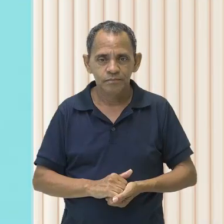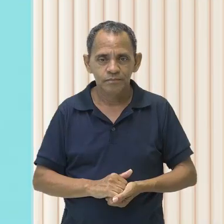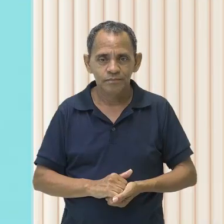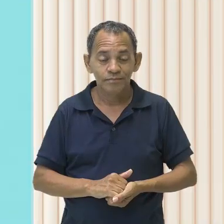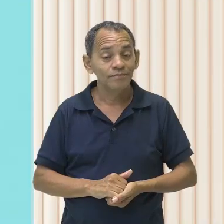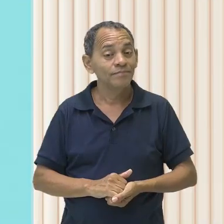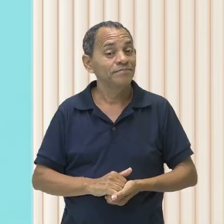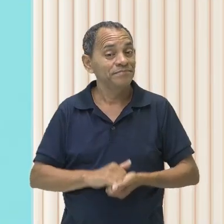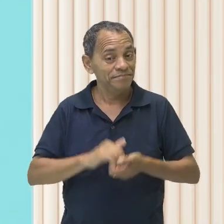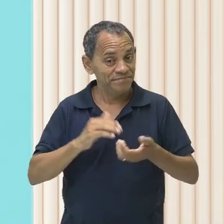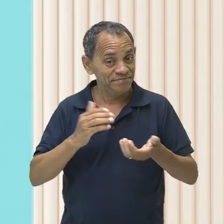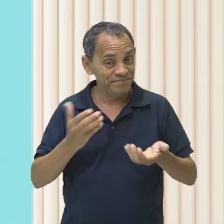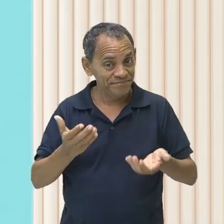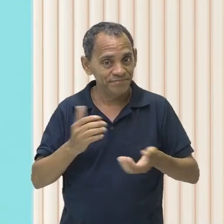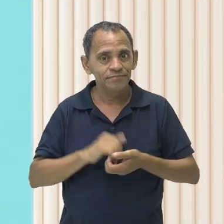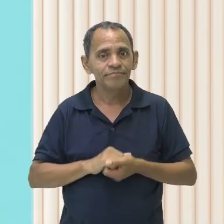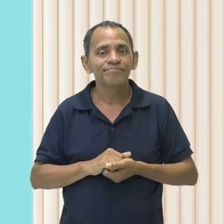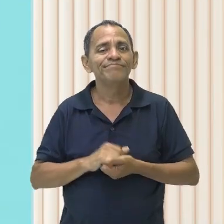Muito bem,